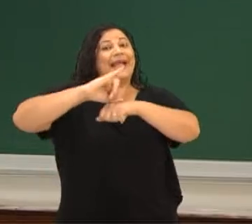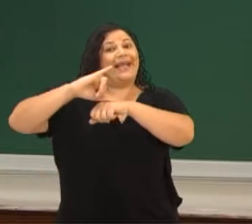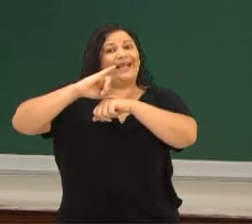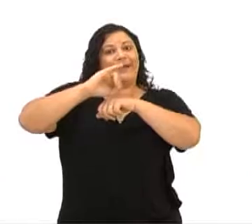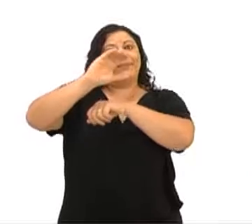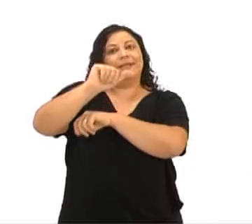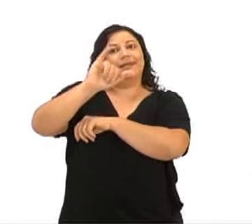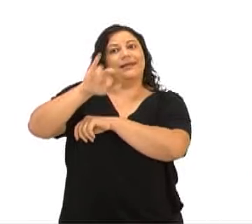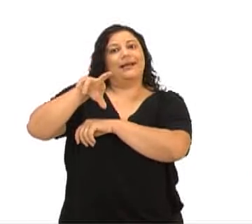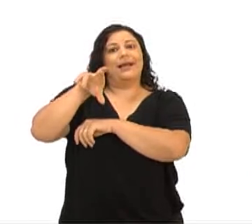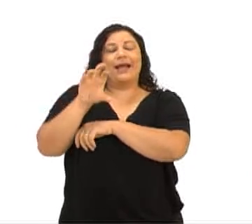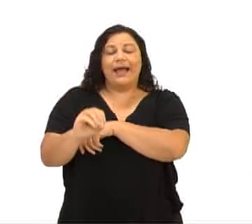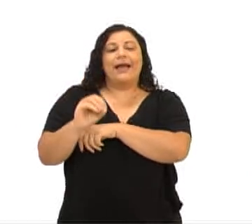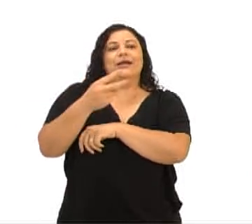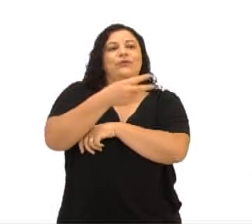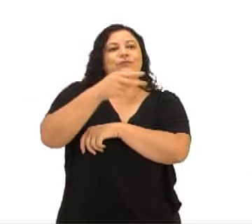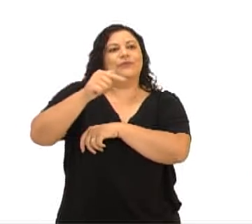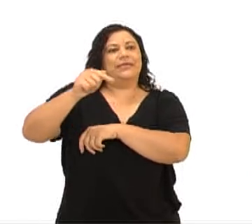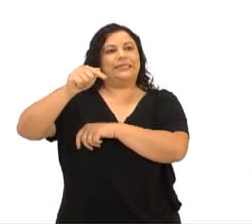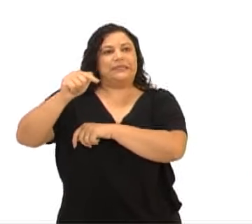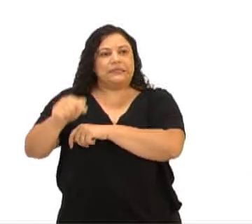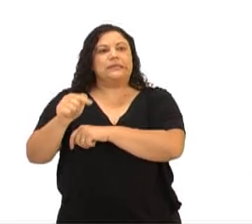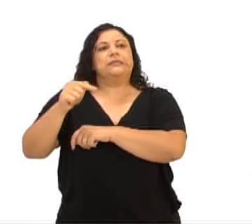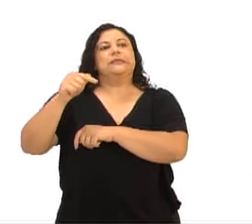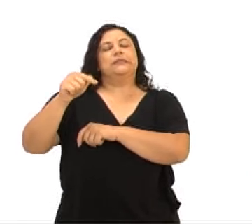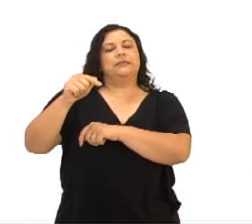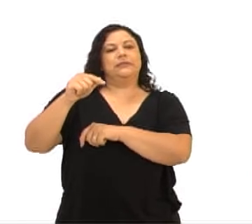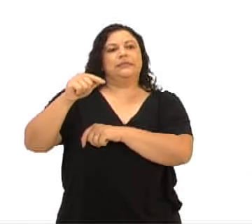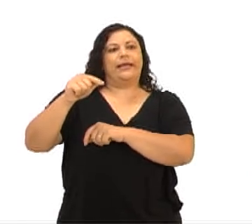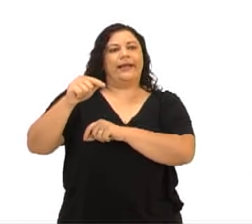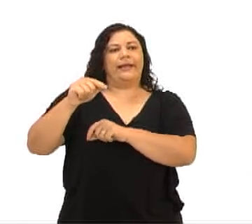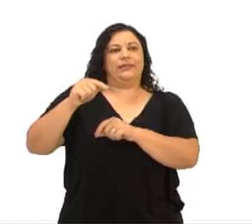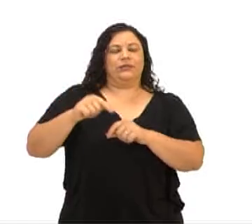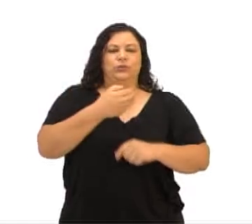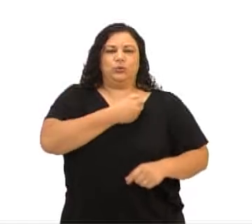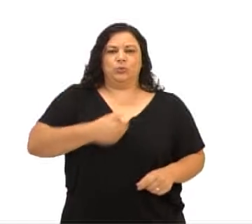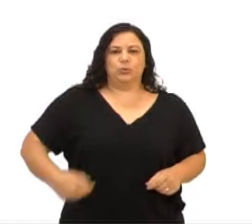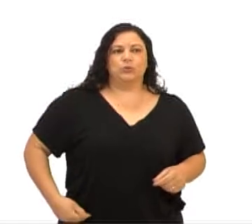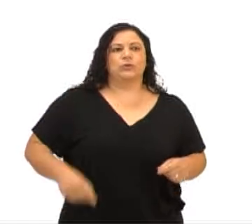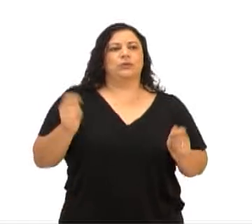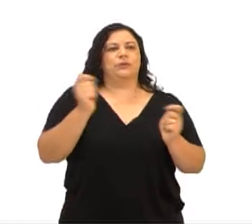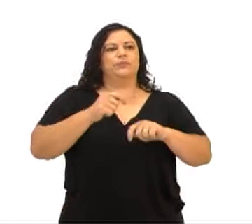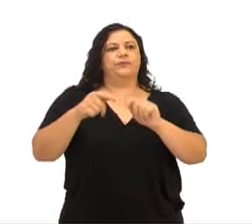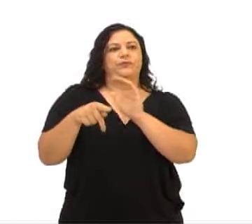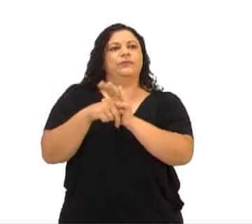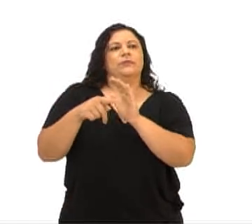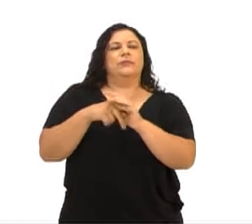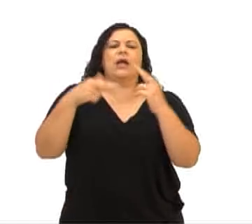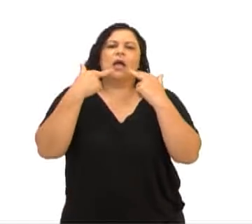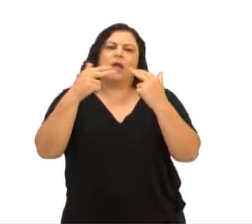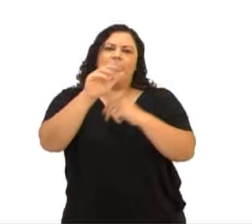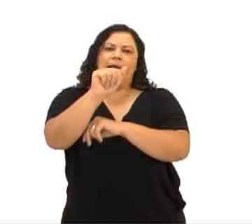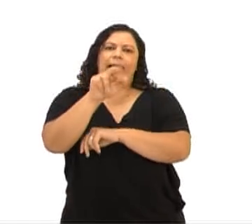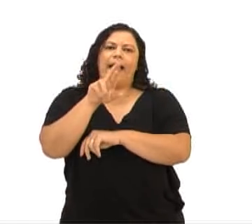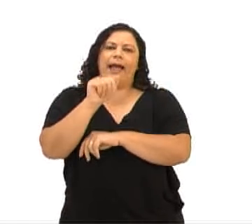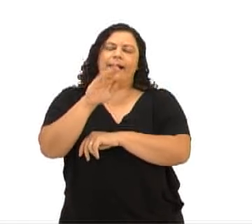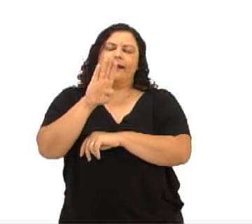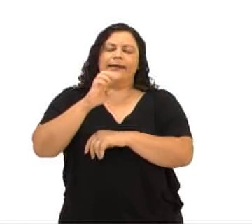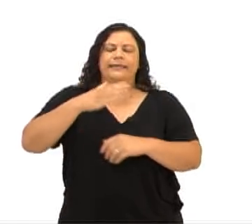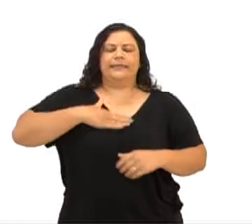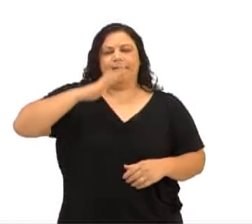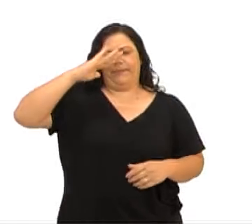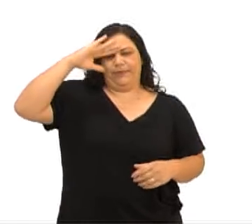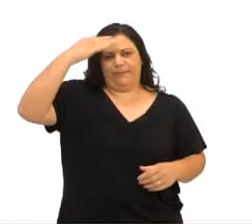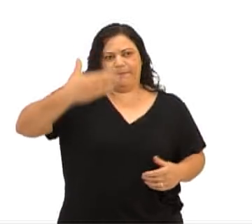Cairo, tem 27 governadorias, o idioma é o árabe, a religião, islamismo predomina, né, mas tem uma diversidade